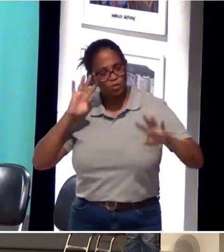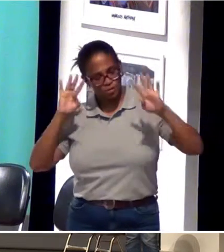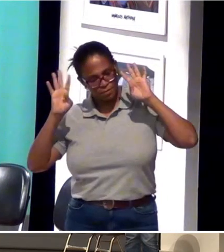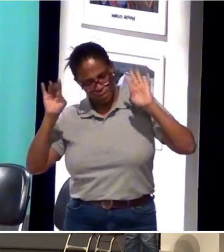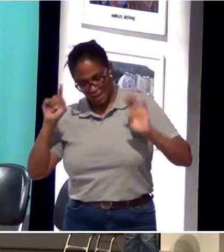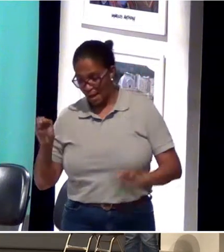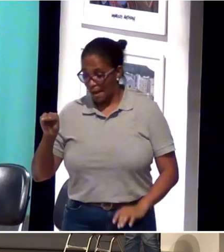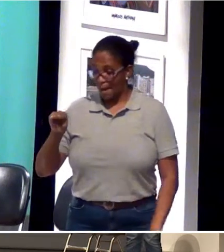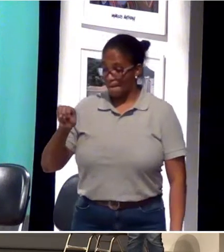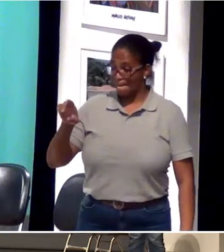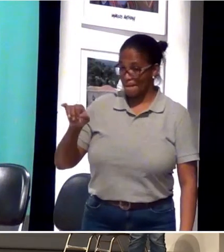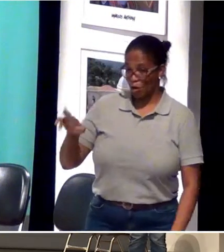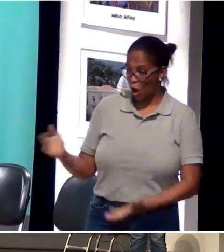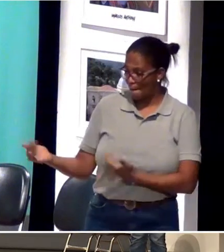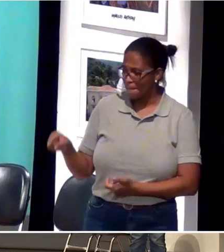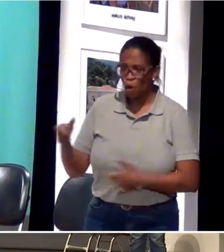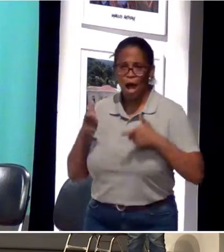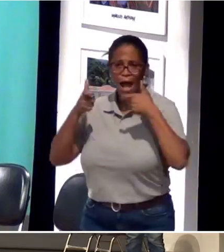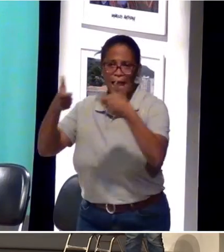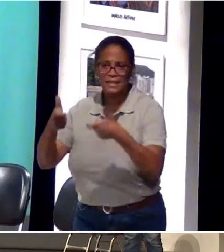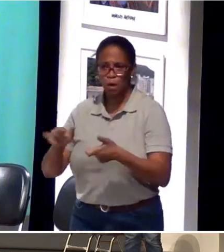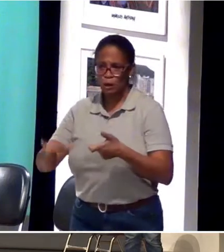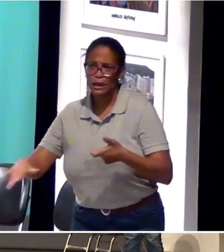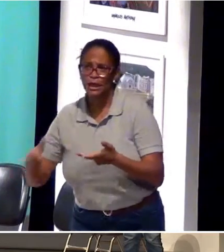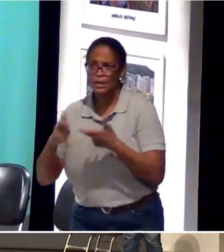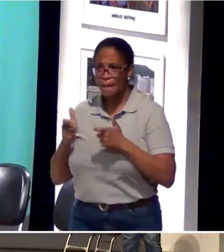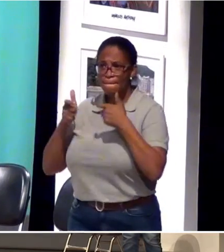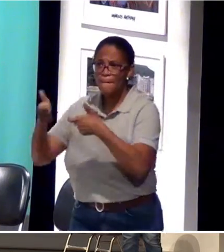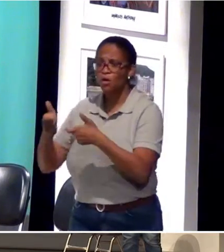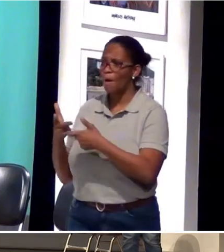se eu falar o menor que assalta a criança, o menor mata a criança, o